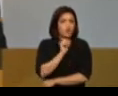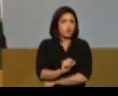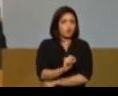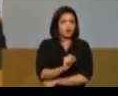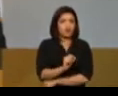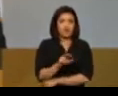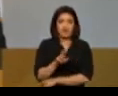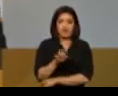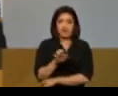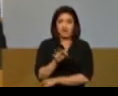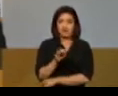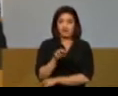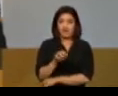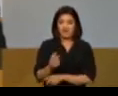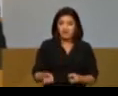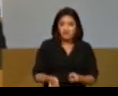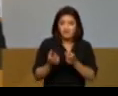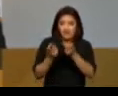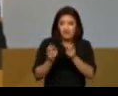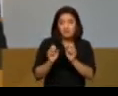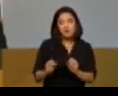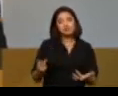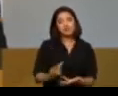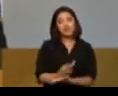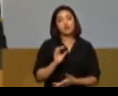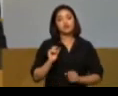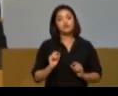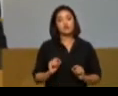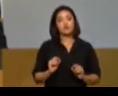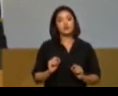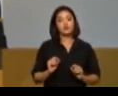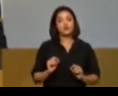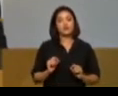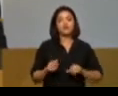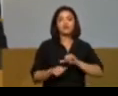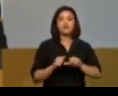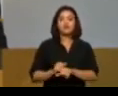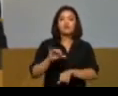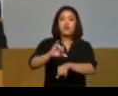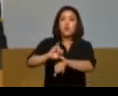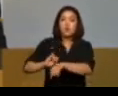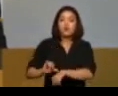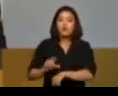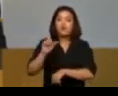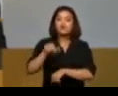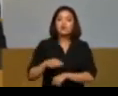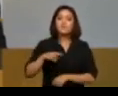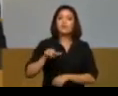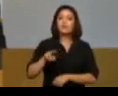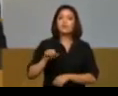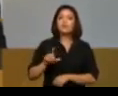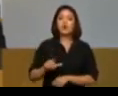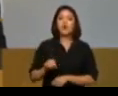das refinarias tem uma alta probabilidade de transformar essas unidades em monopólios